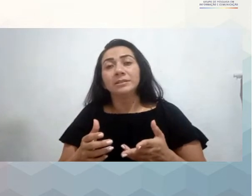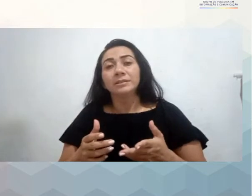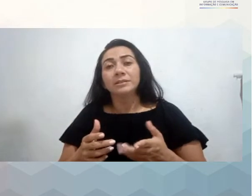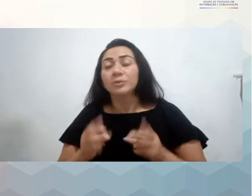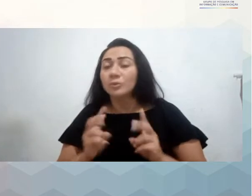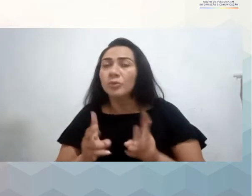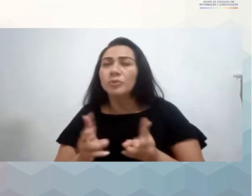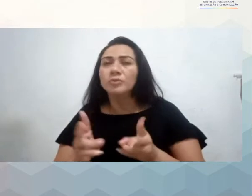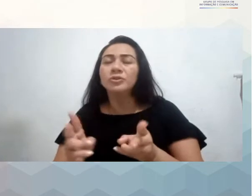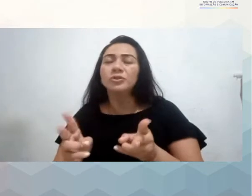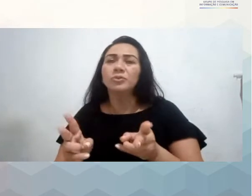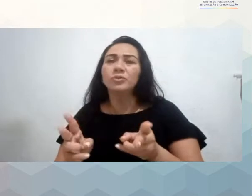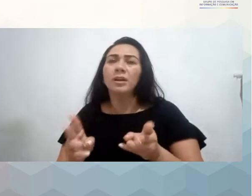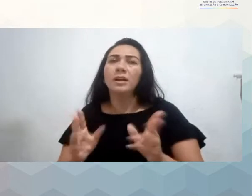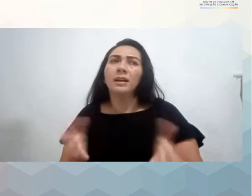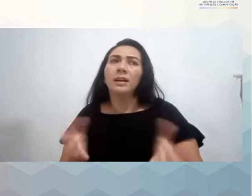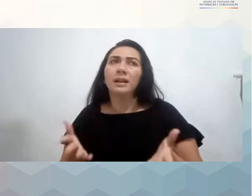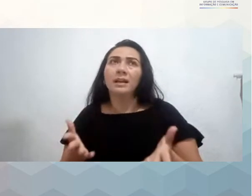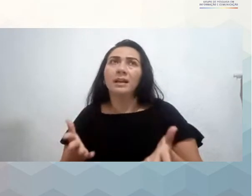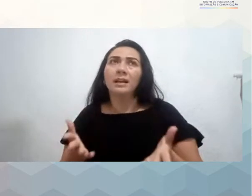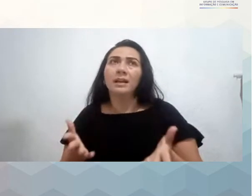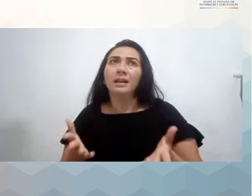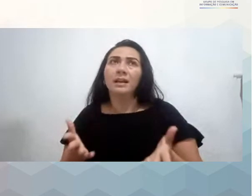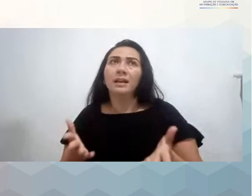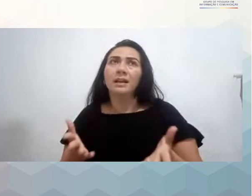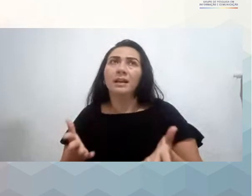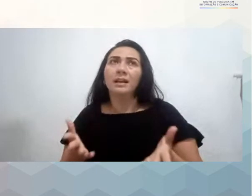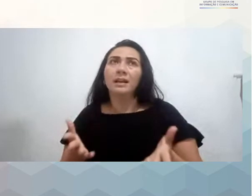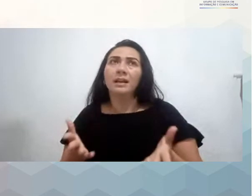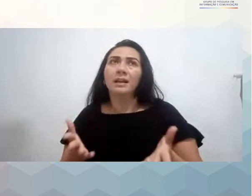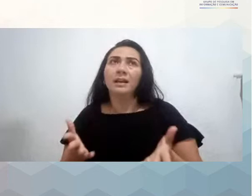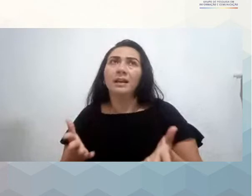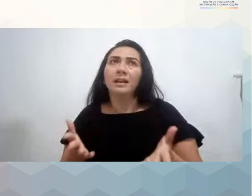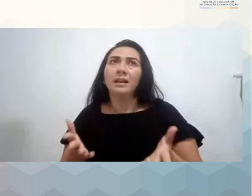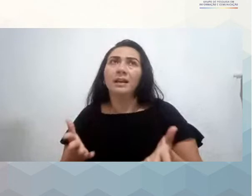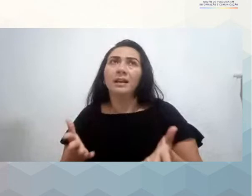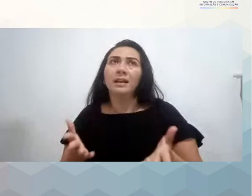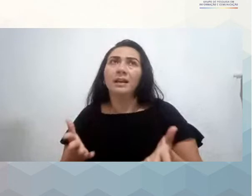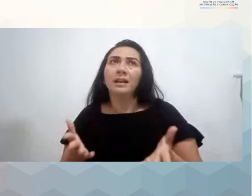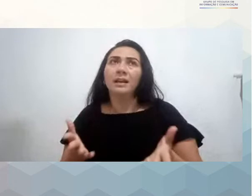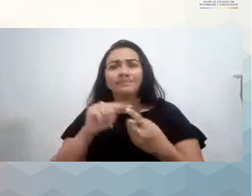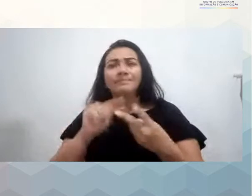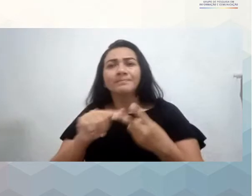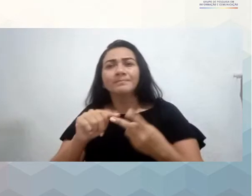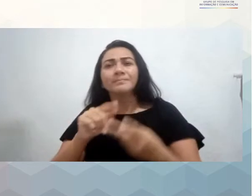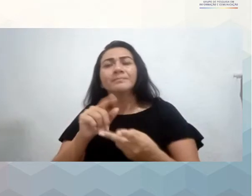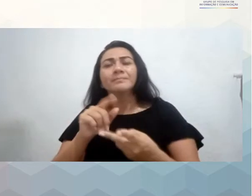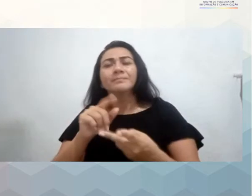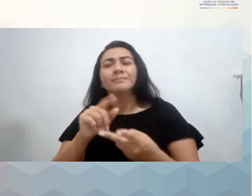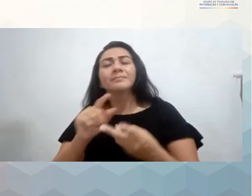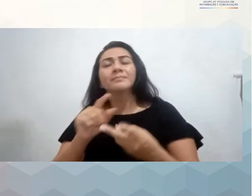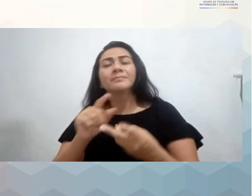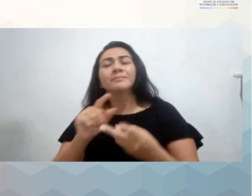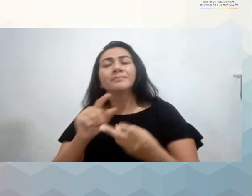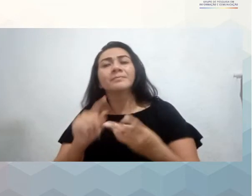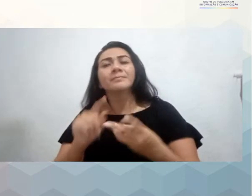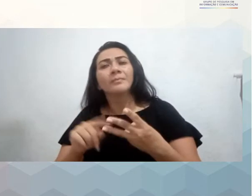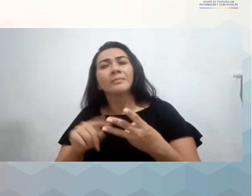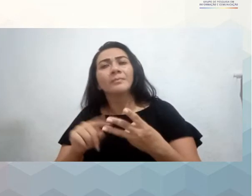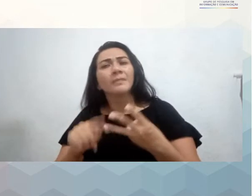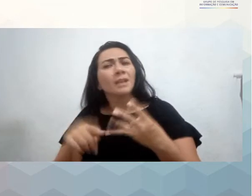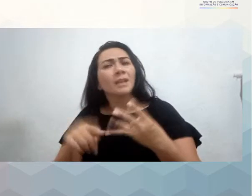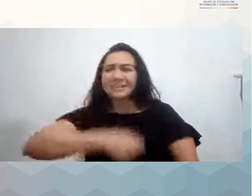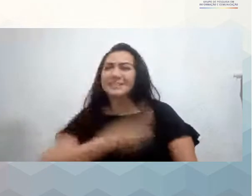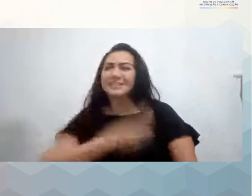live. Baixei individualmente todos os certificados dos dias 25, 26 e